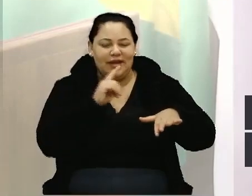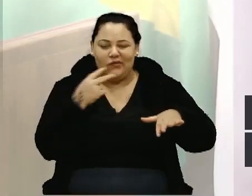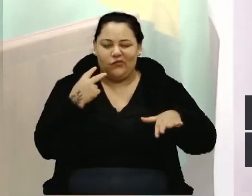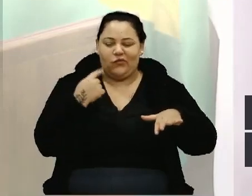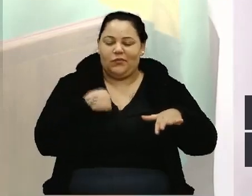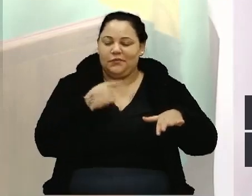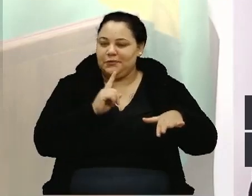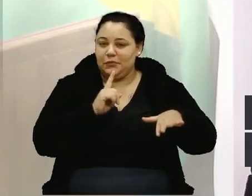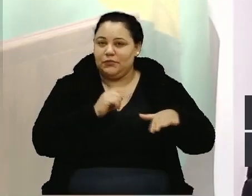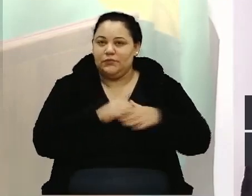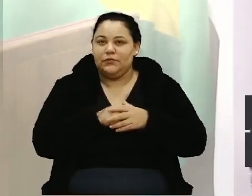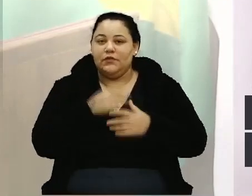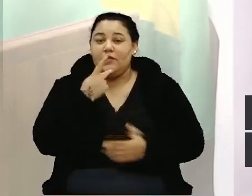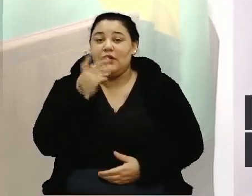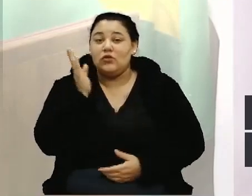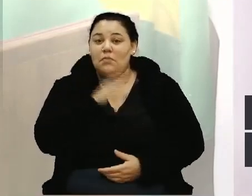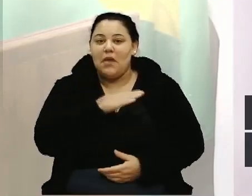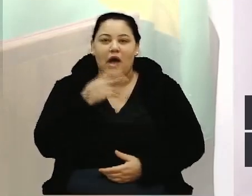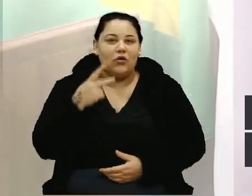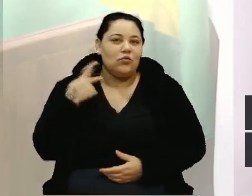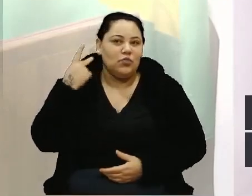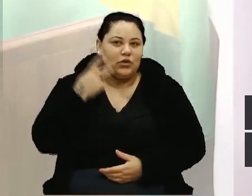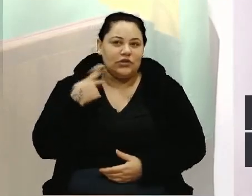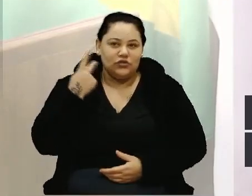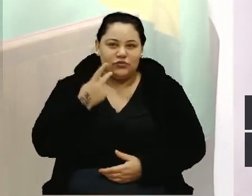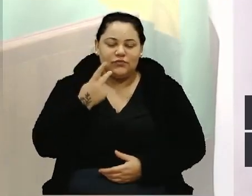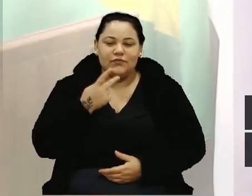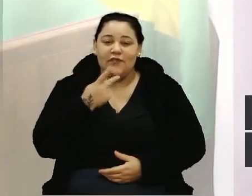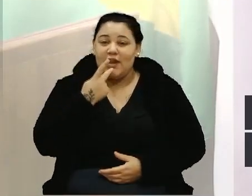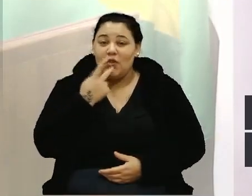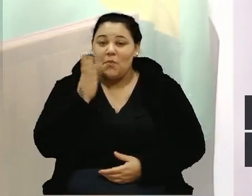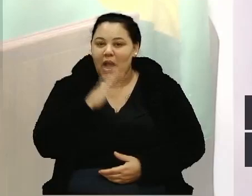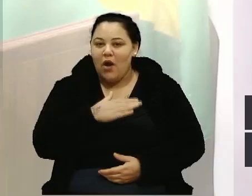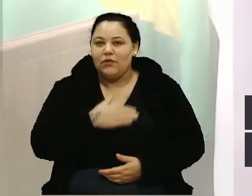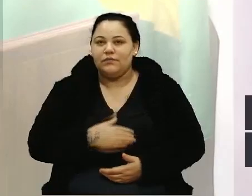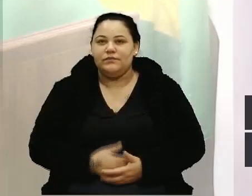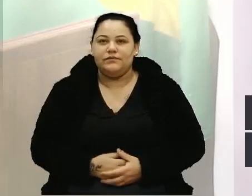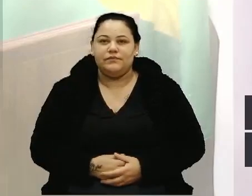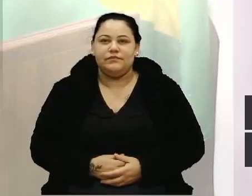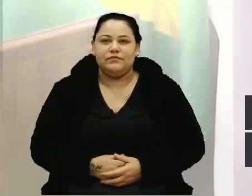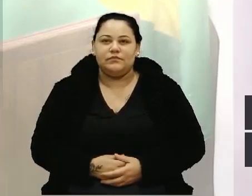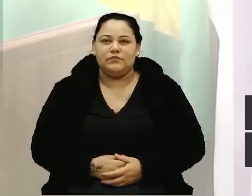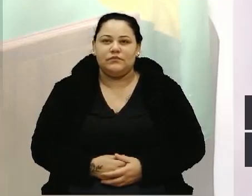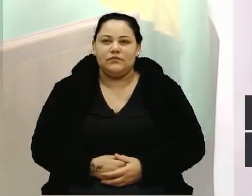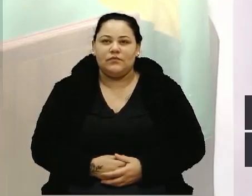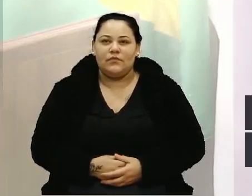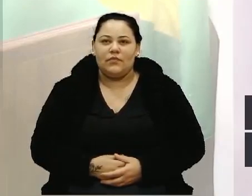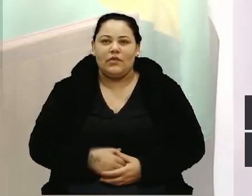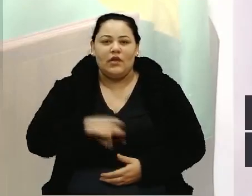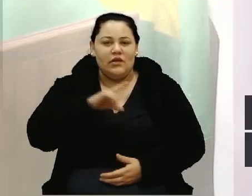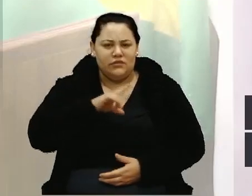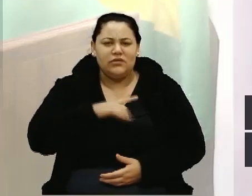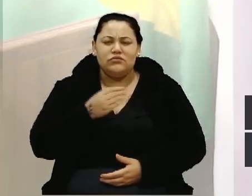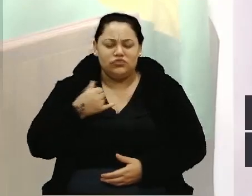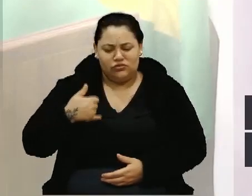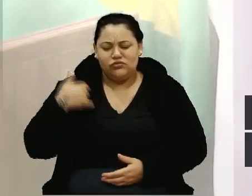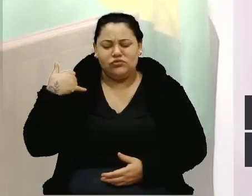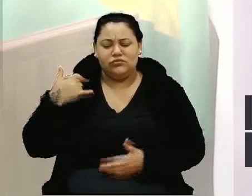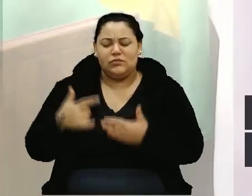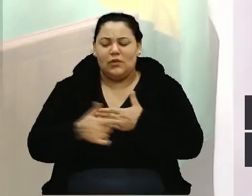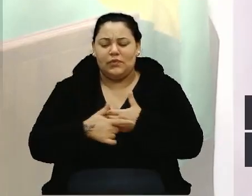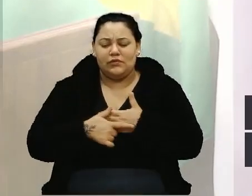senhor falando mal de políticos. Olha, eu tenho muito orgulho de ser vereador, muito